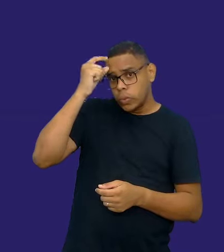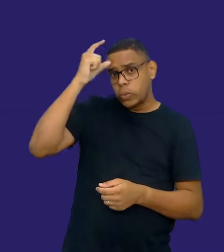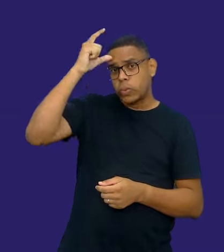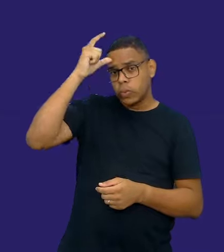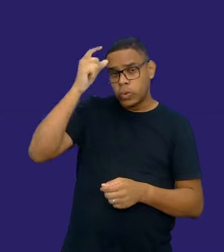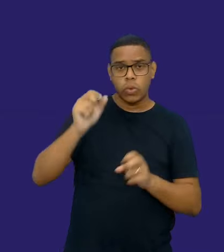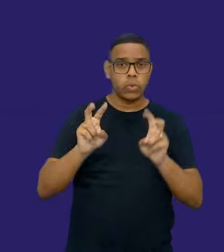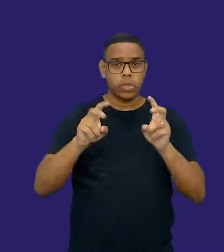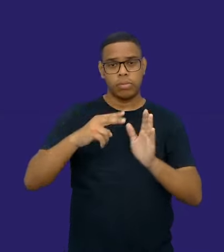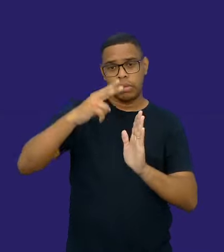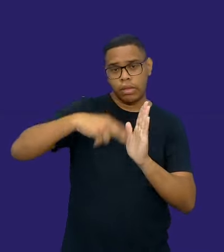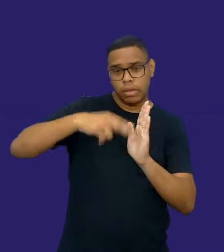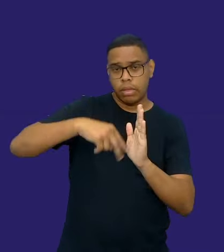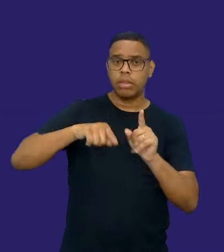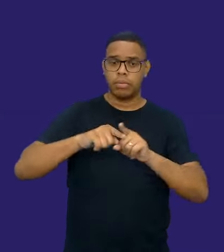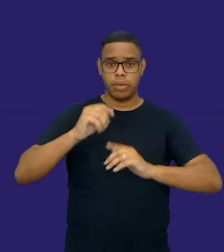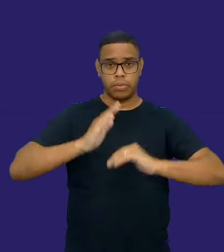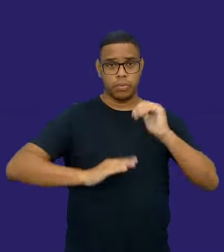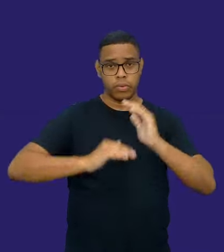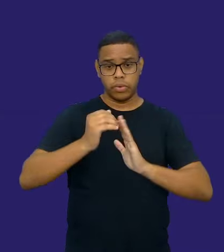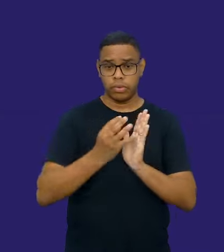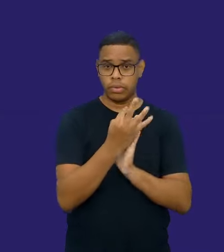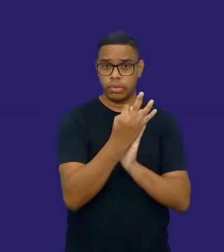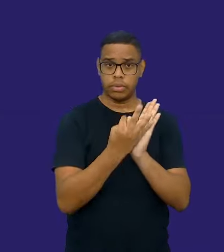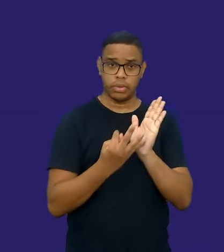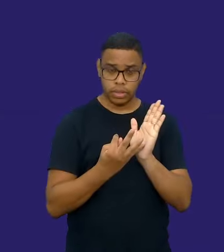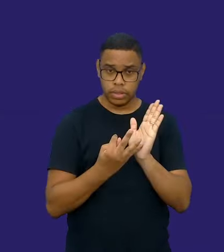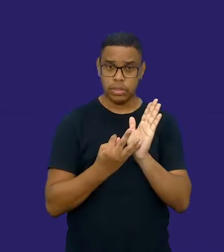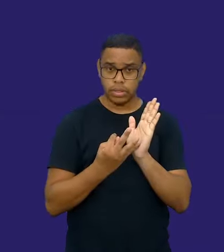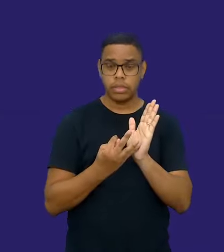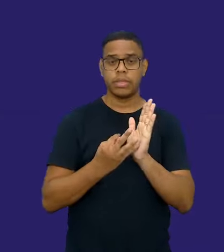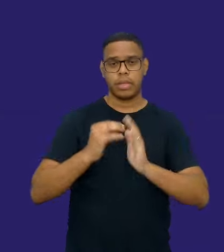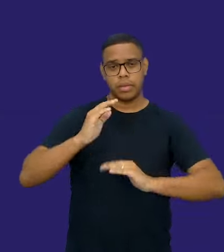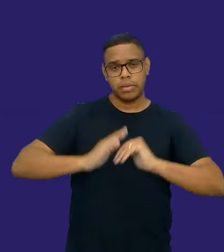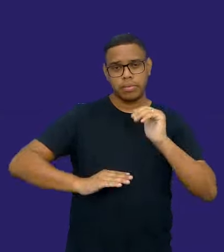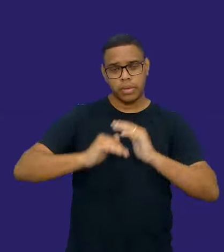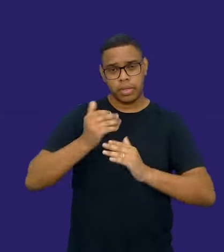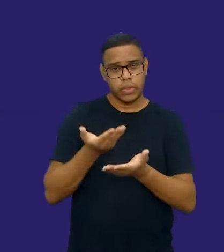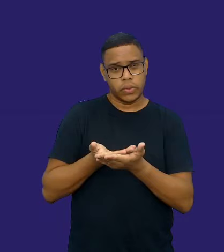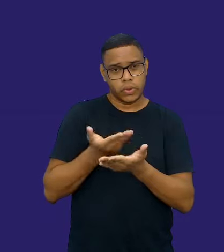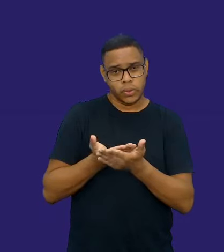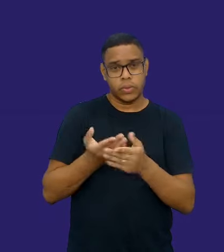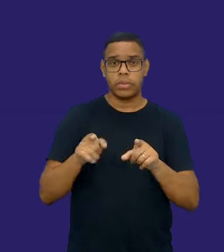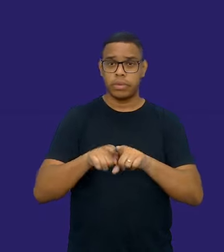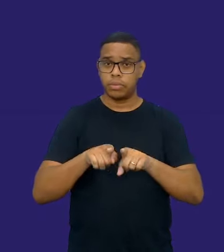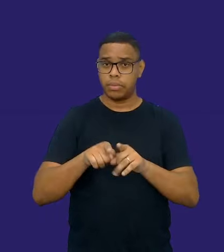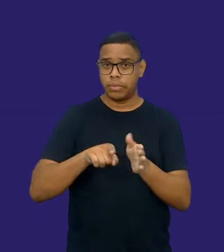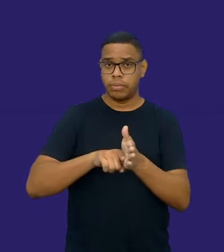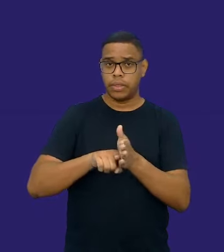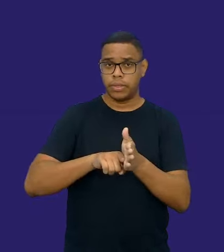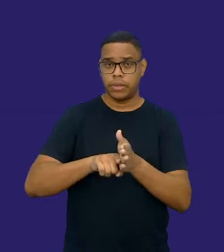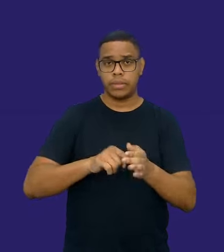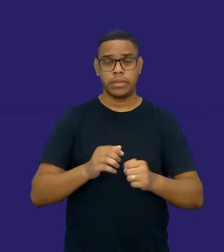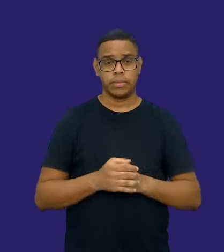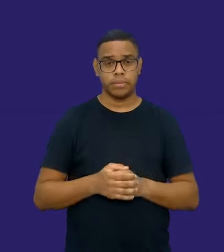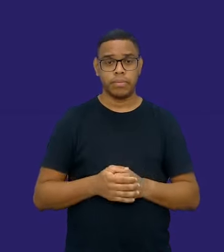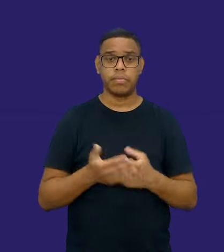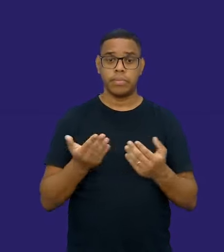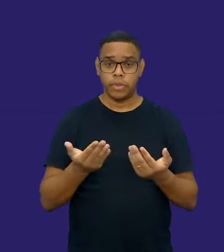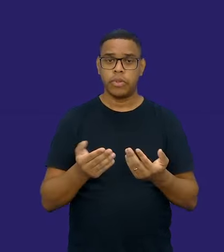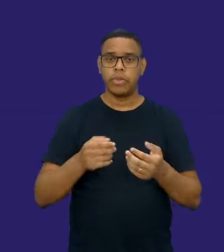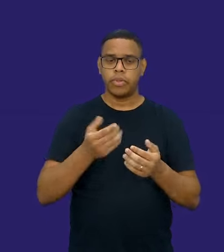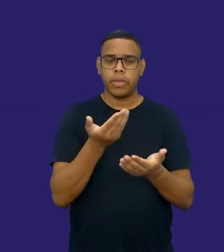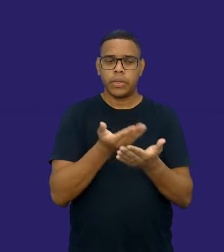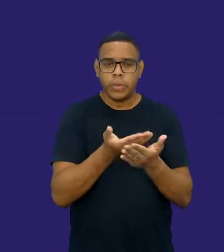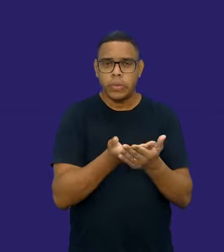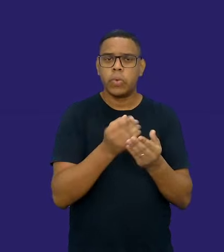pesquisa. Para isso, serão explorados resumos, mapas conceituais, texto de divulgação científica, entre